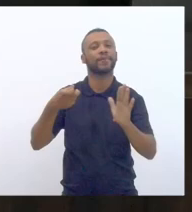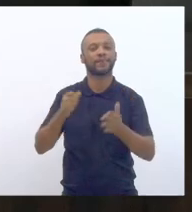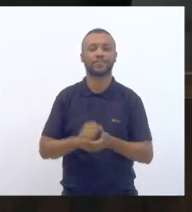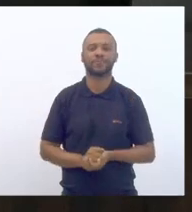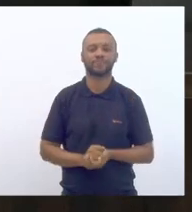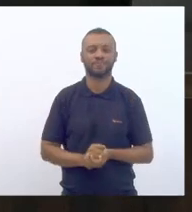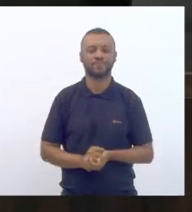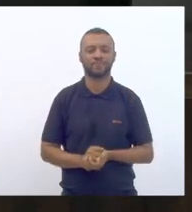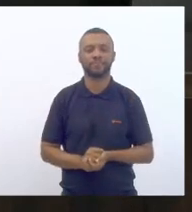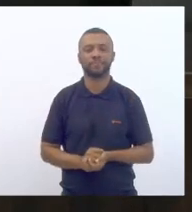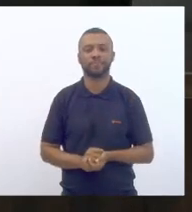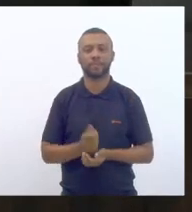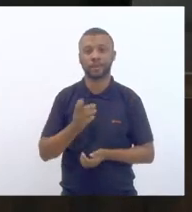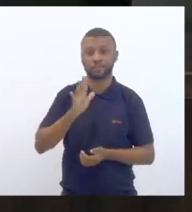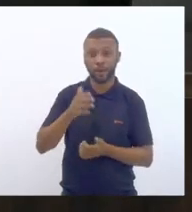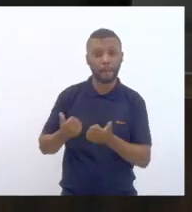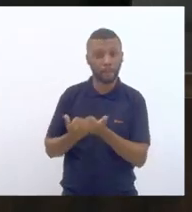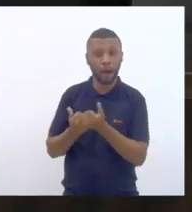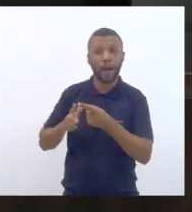senhor presidente.